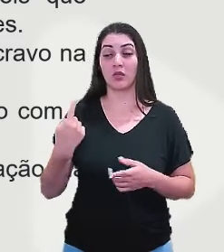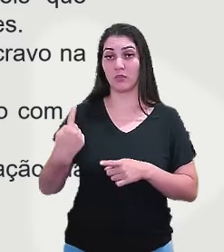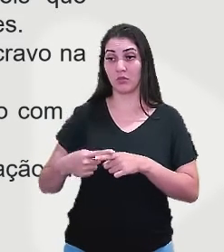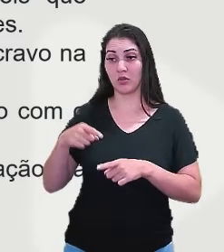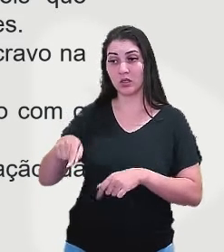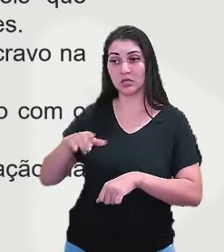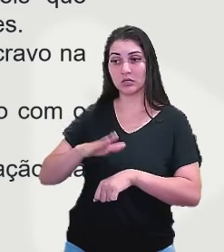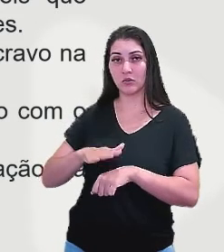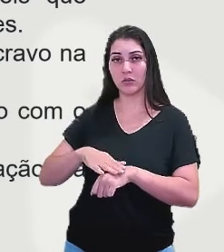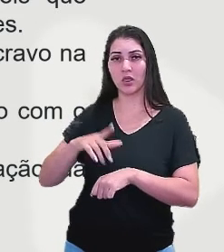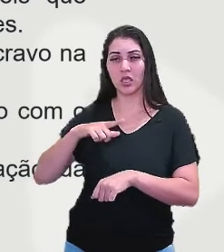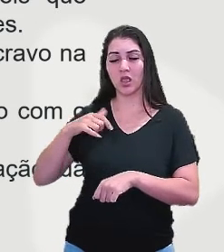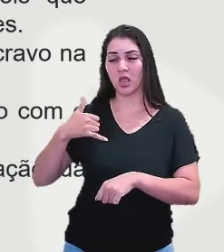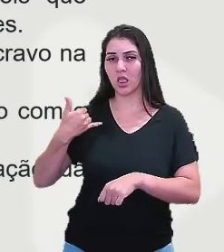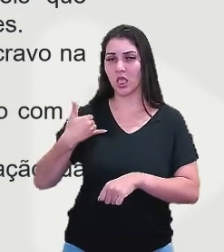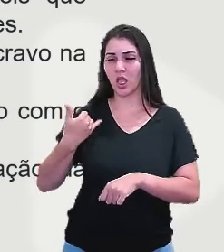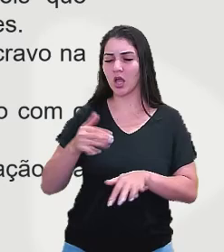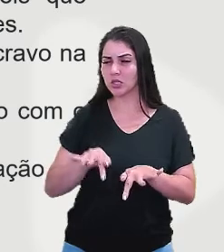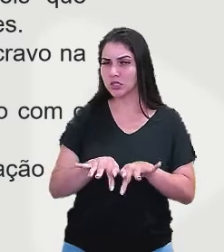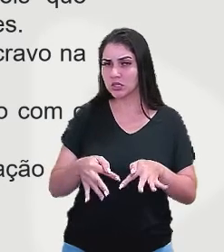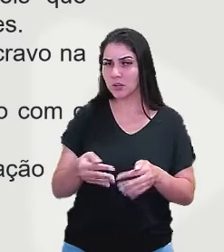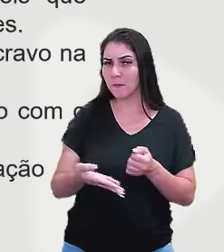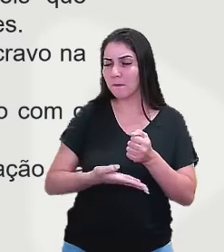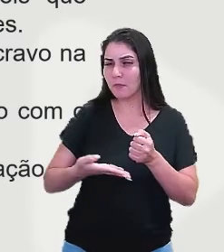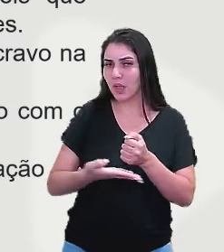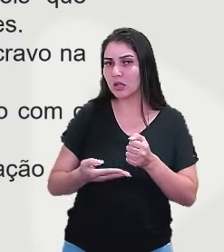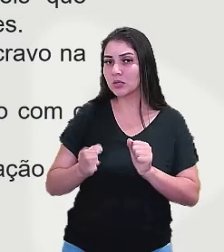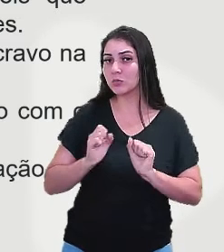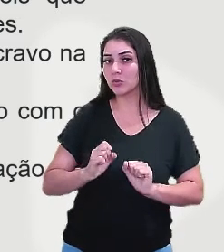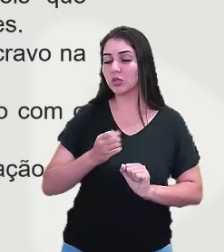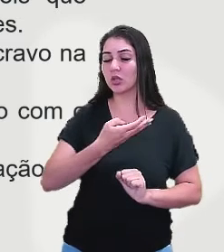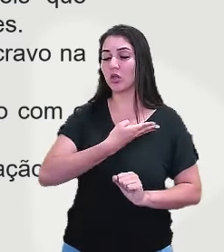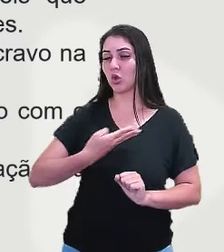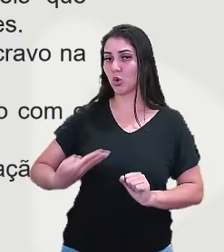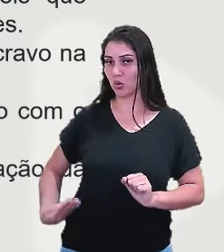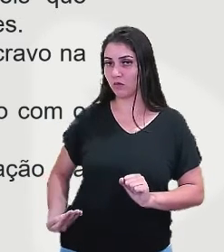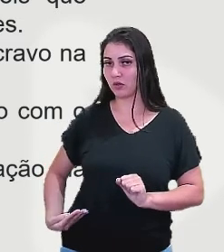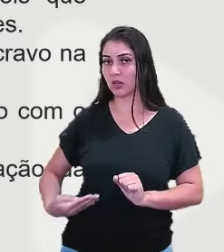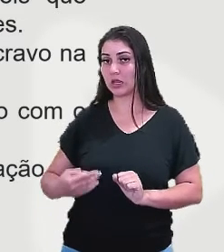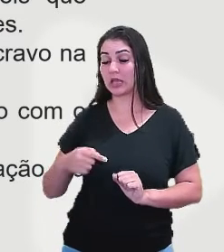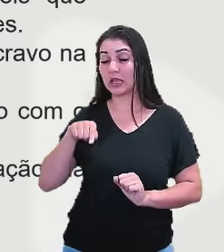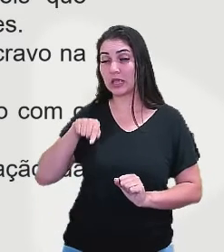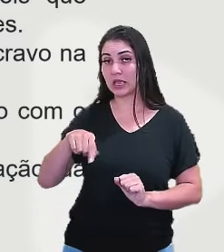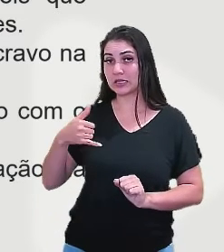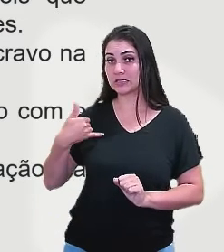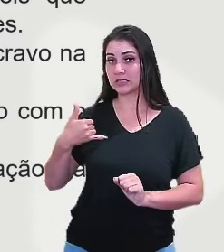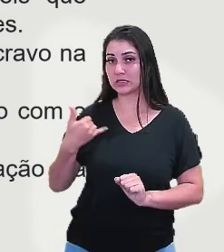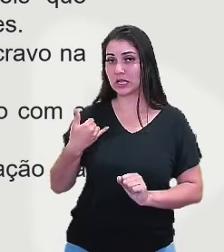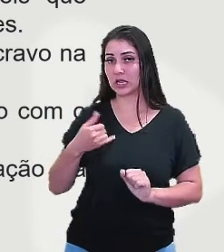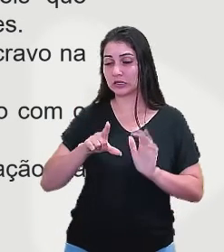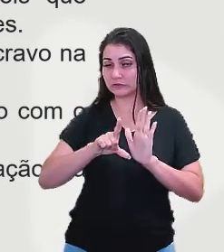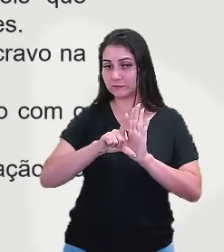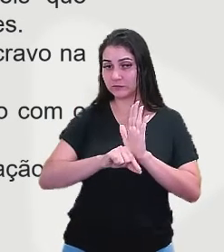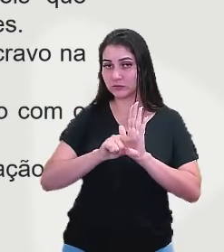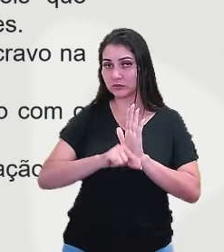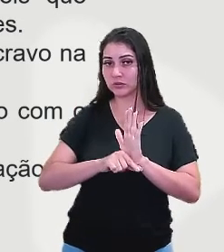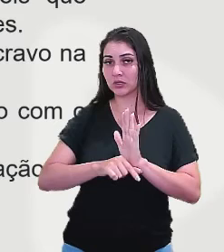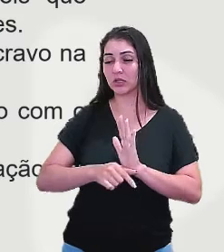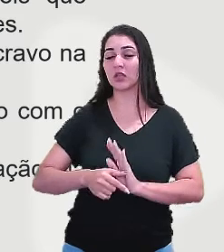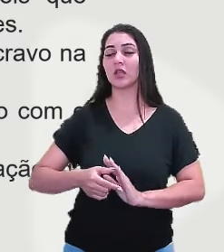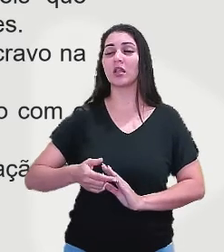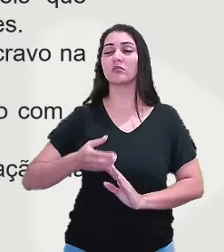uma idade mínima para poder governar e o Dom Pedro, e essa idade foi reduzida para que o Dom Pedro